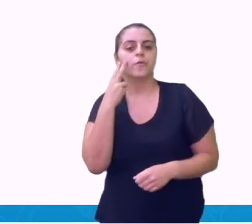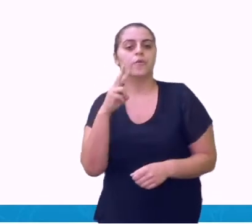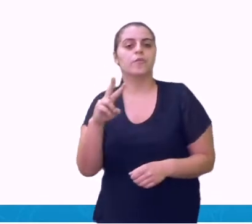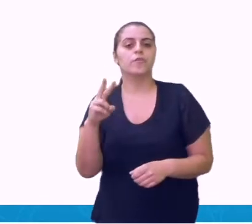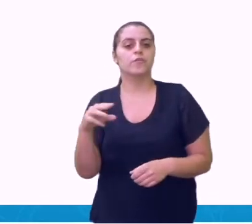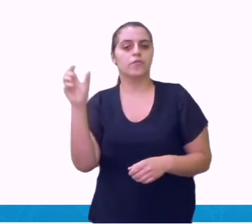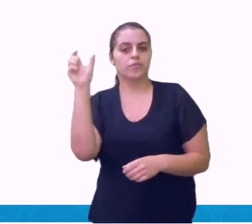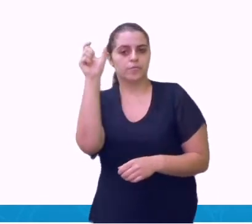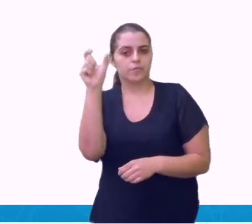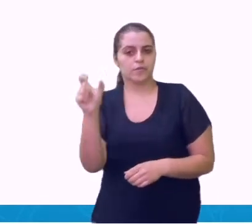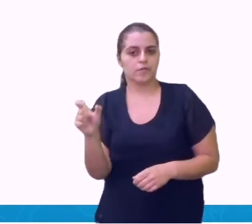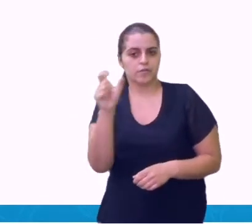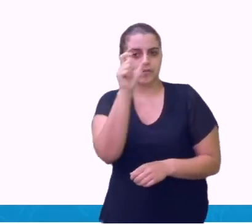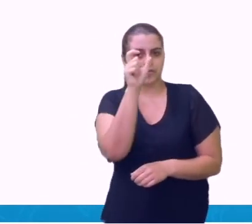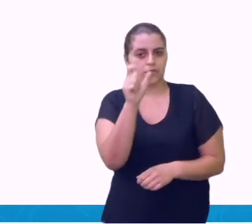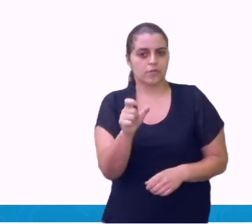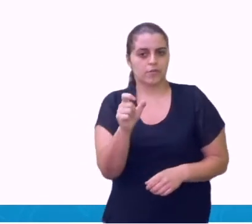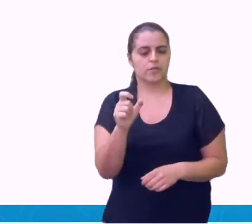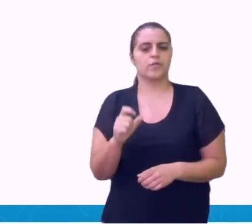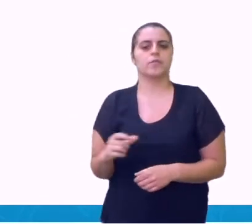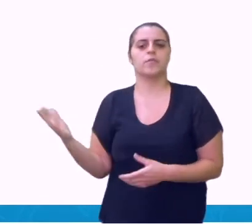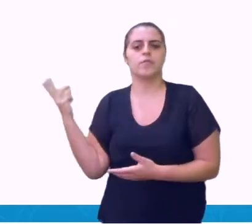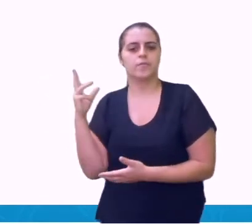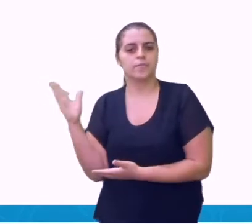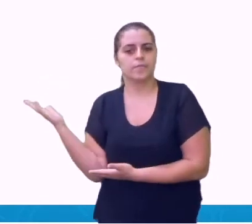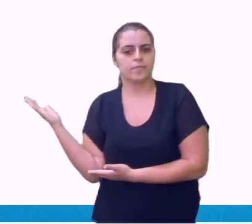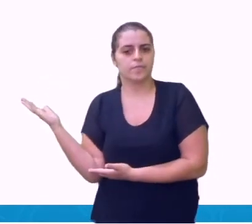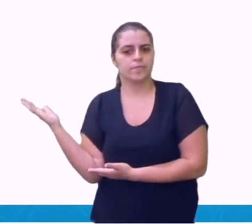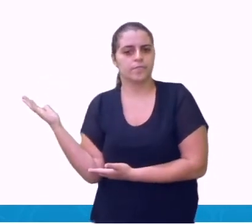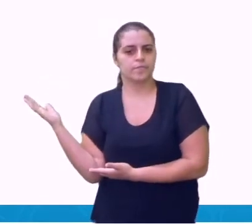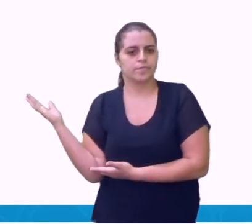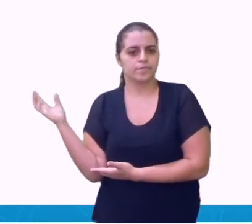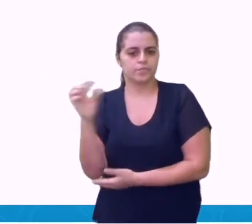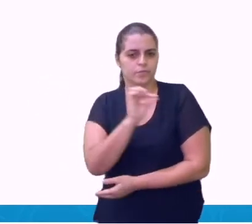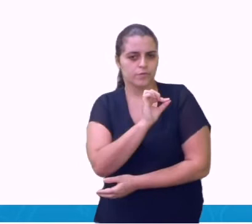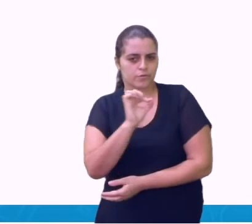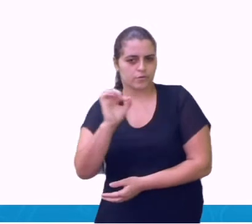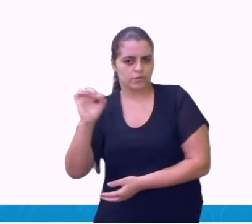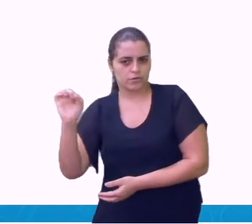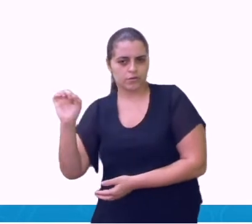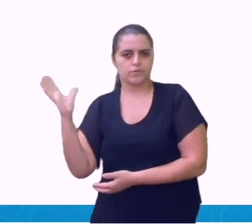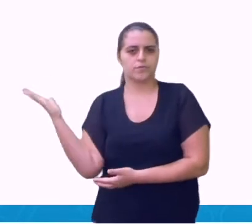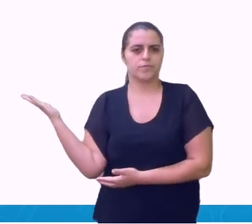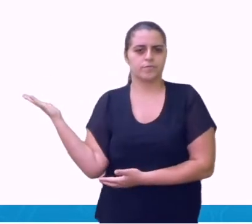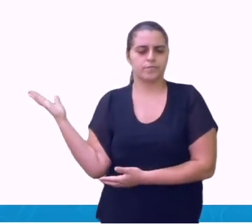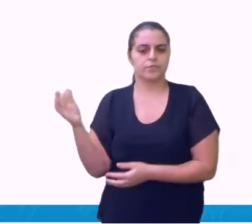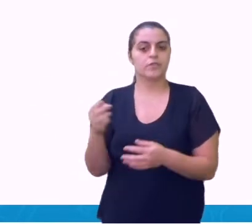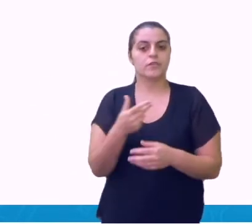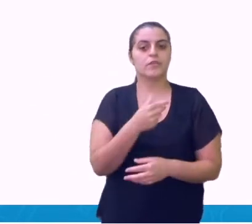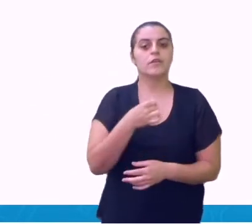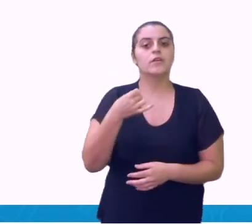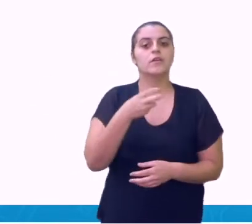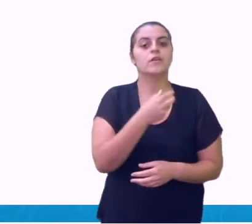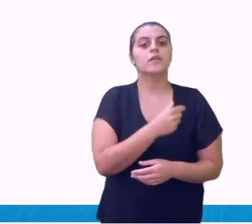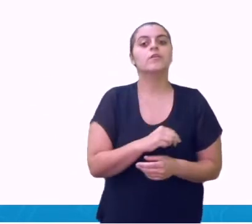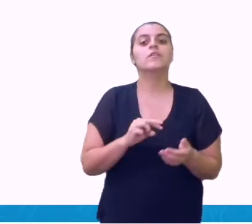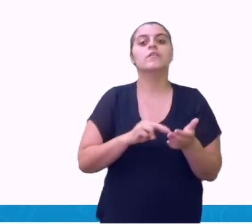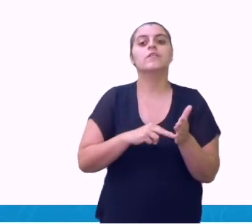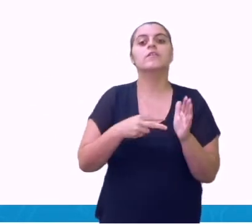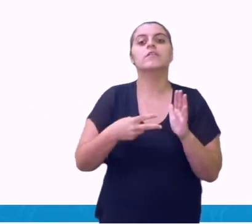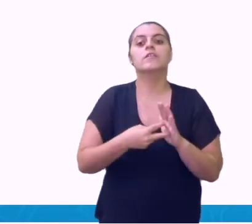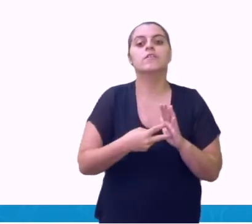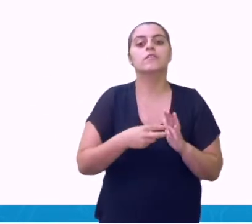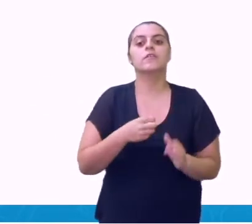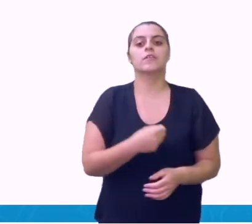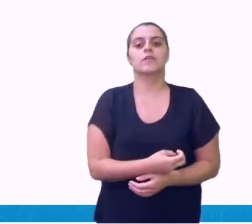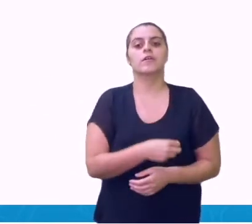as parcelas, uma debaixo da outra, e o traço que significa igual.